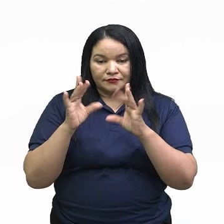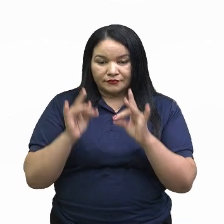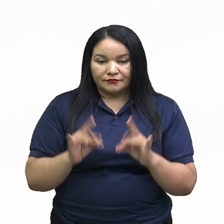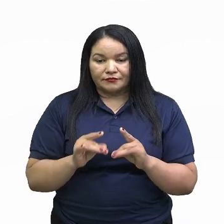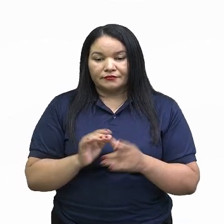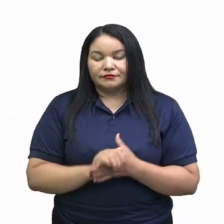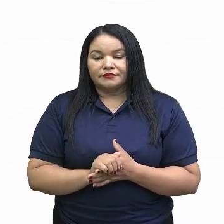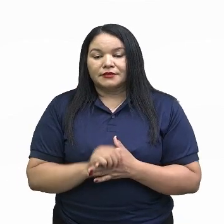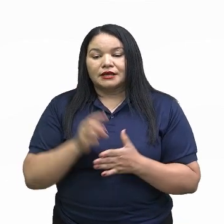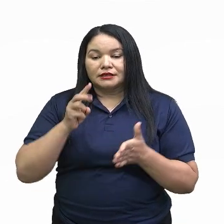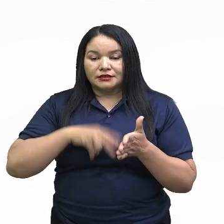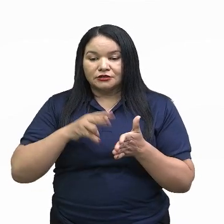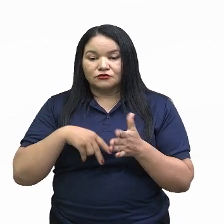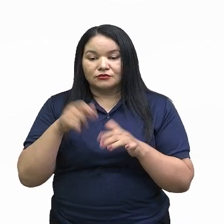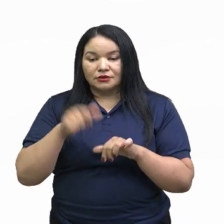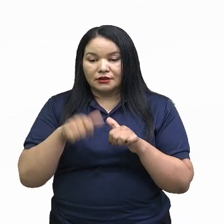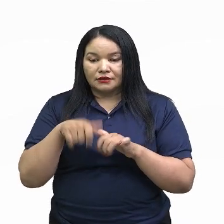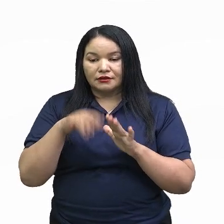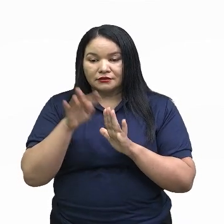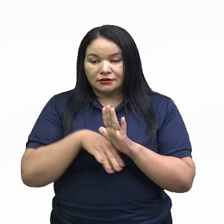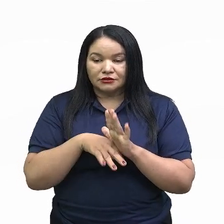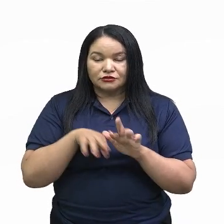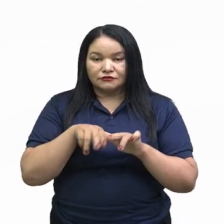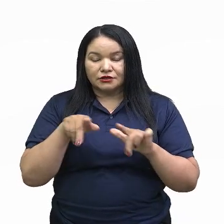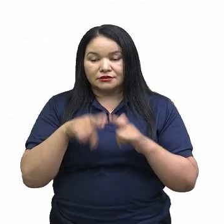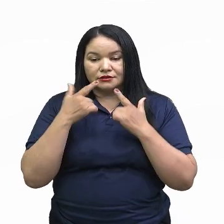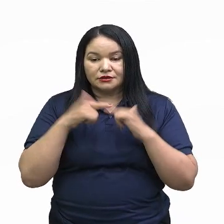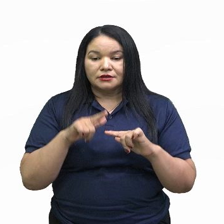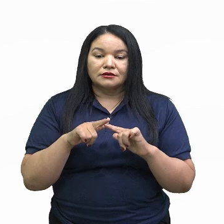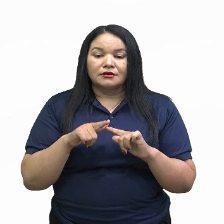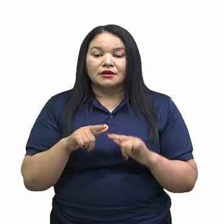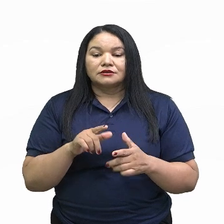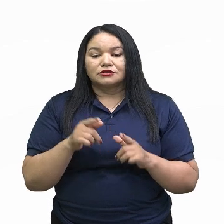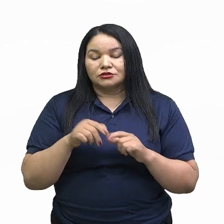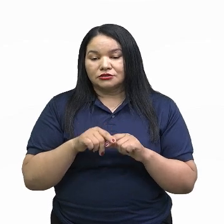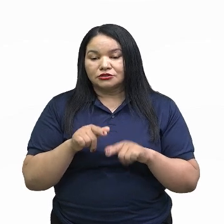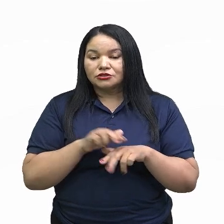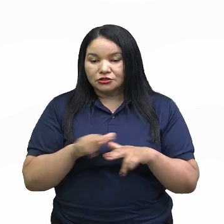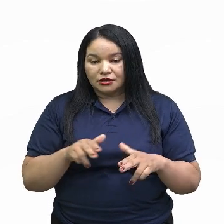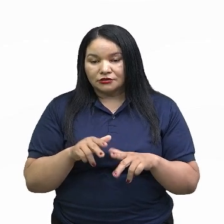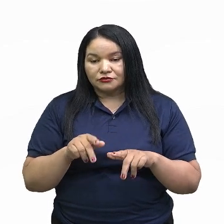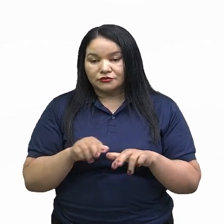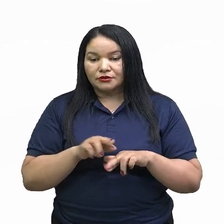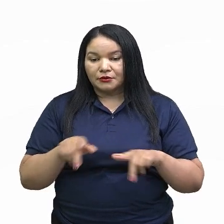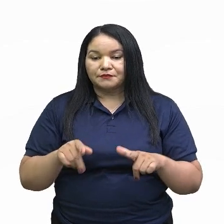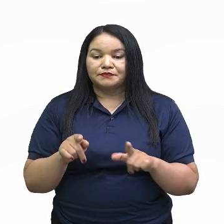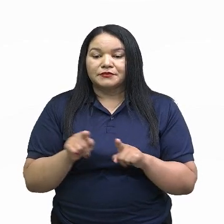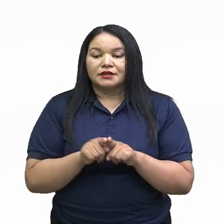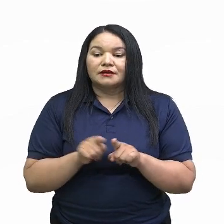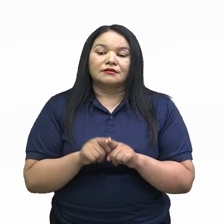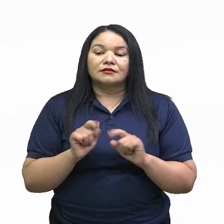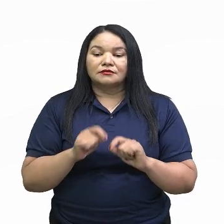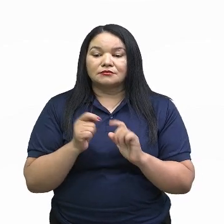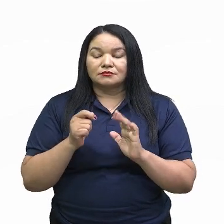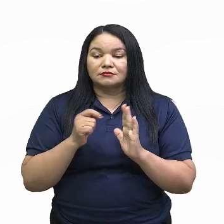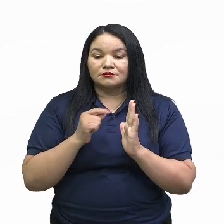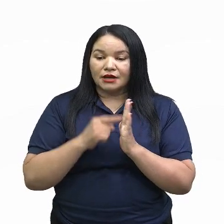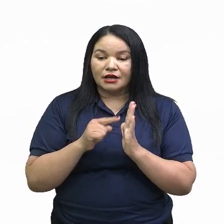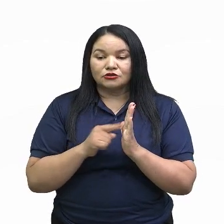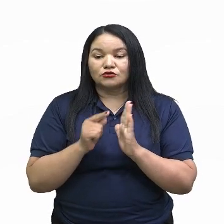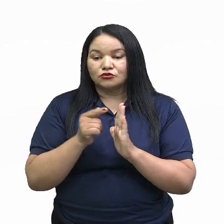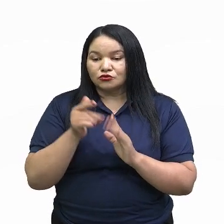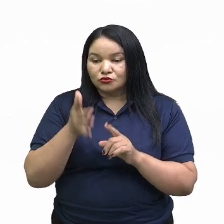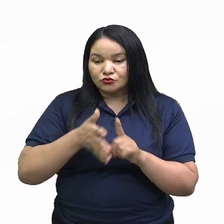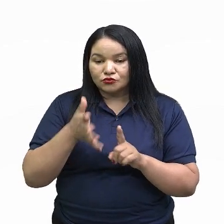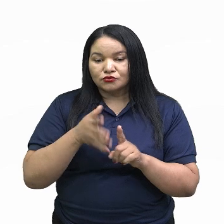detalhamento: leitura e análise de textos em diferentes linguagens e gêneros, na percepção dos marcadores discursivos